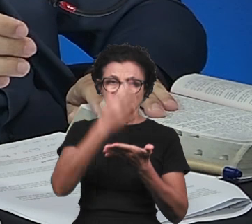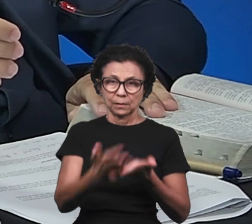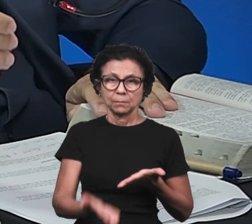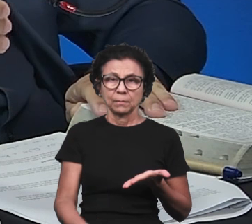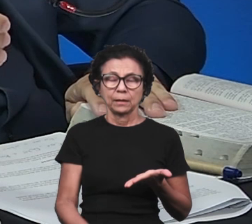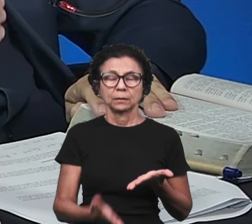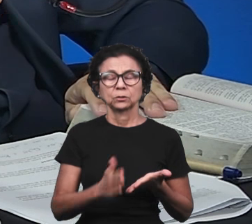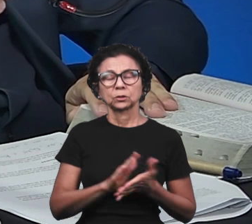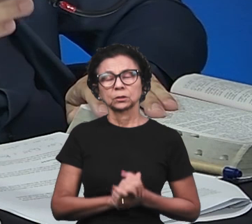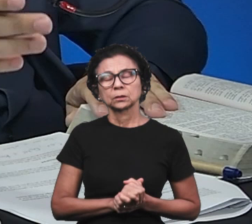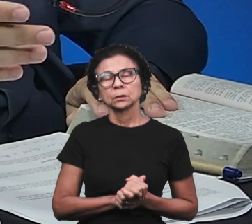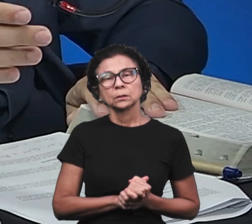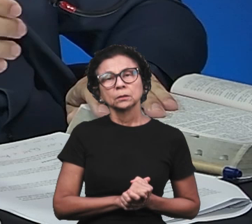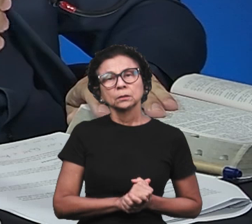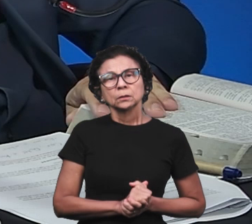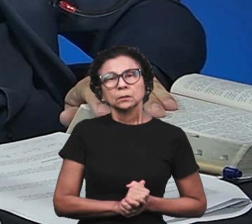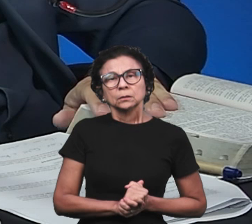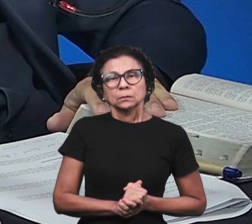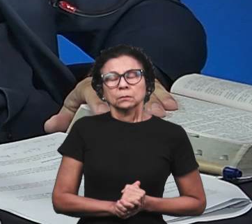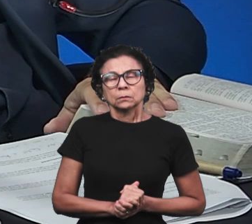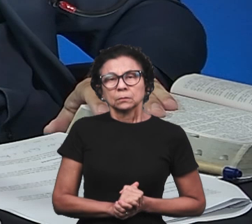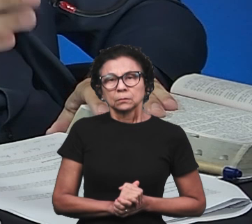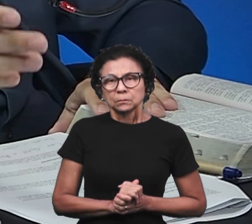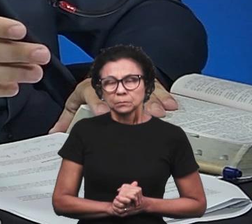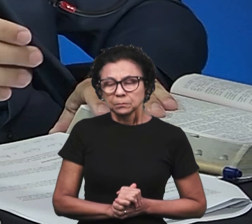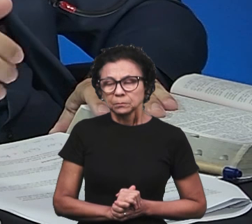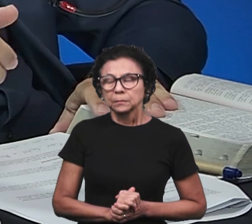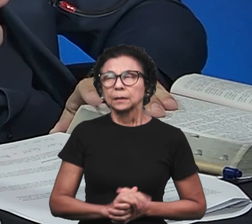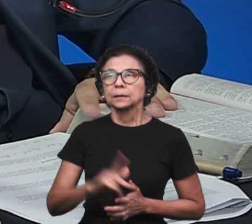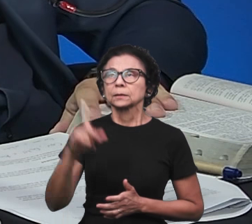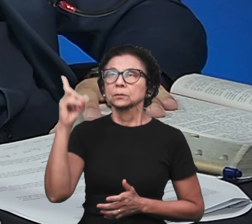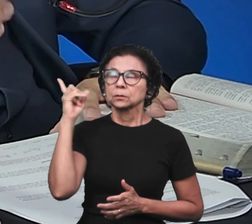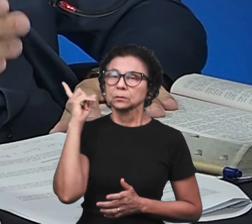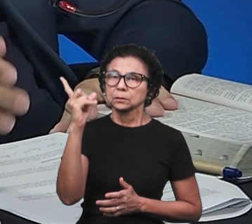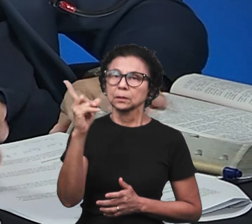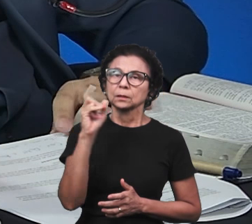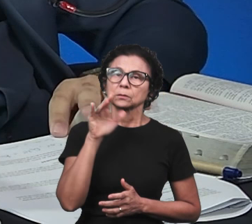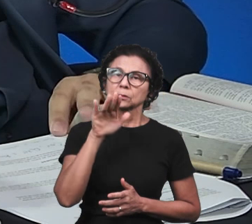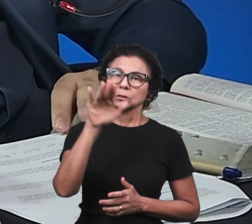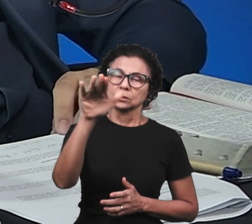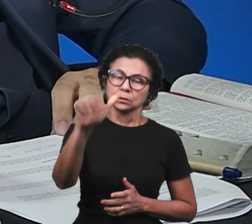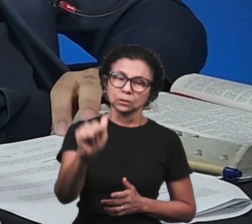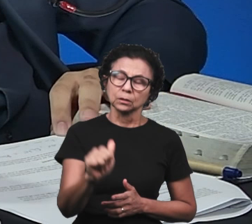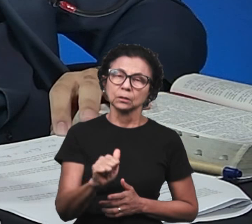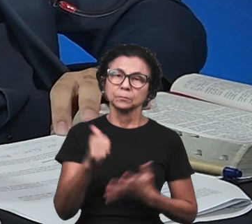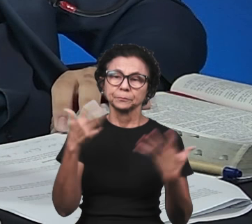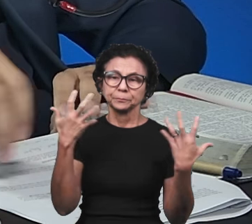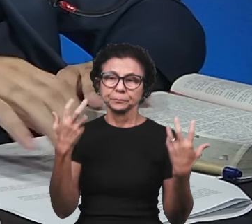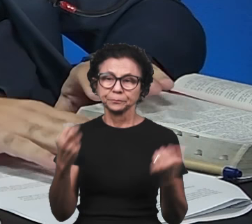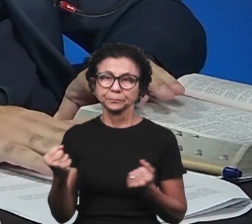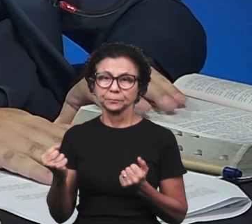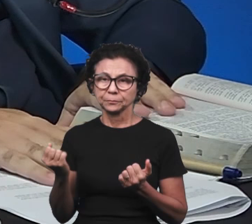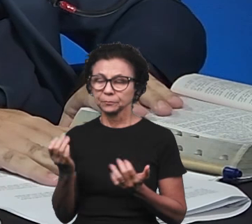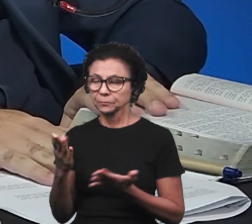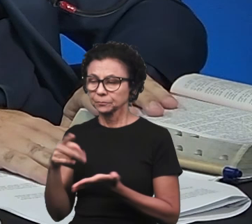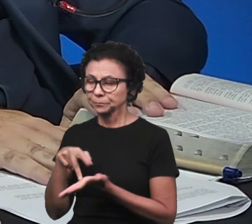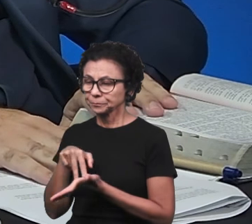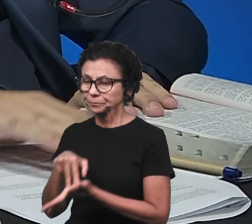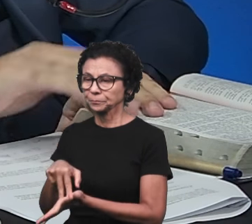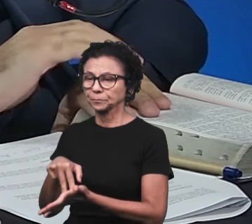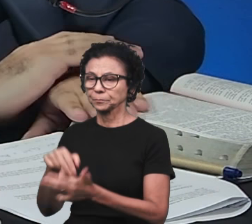da fé é essa caminhada em atenção à voz do Senhor, nessa jornada de fé.